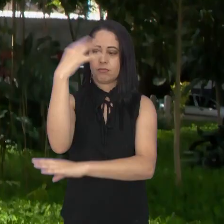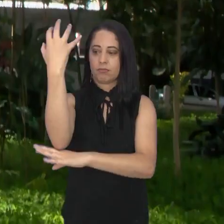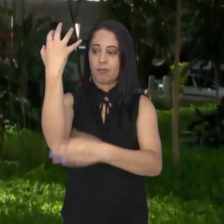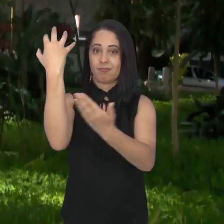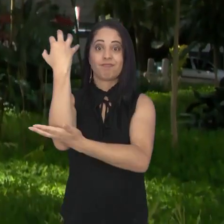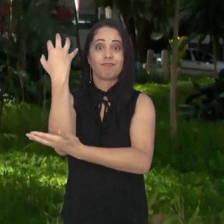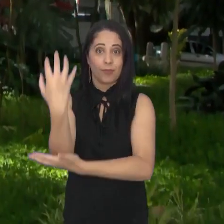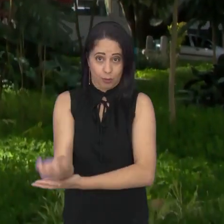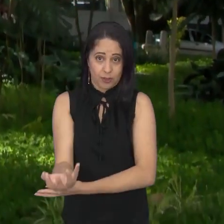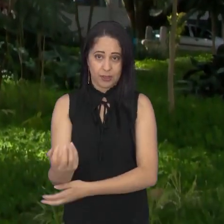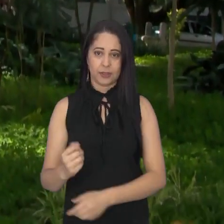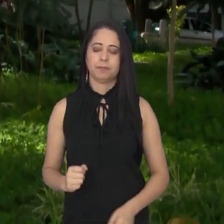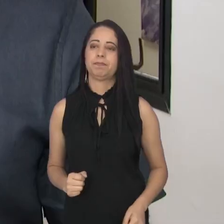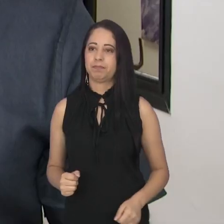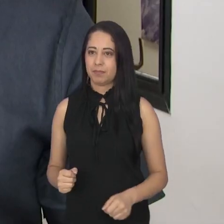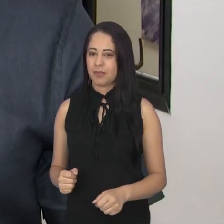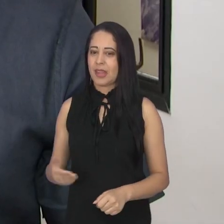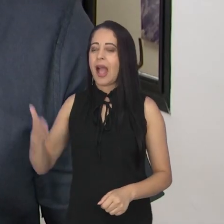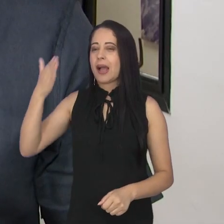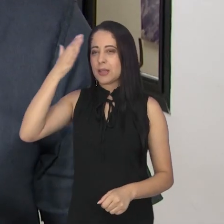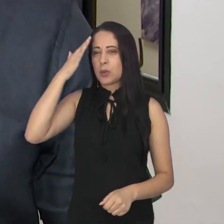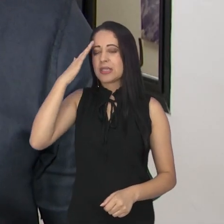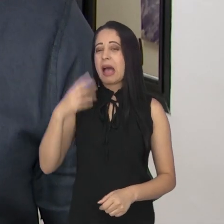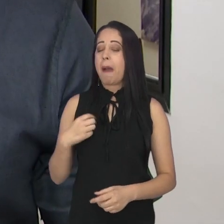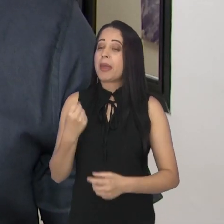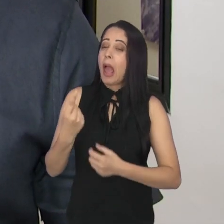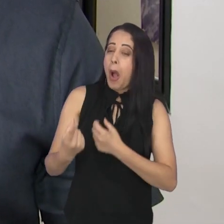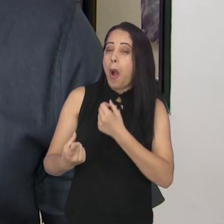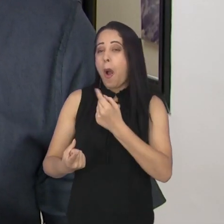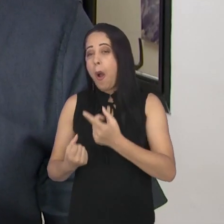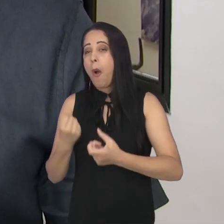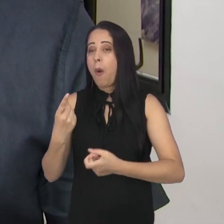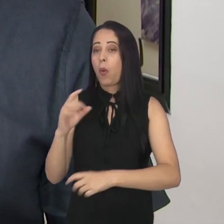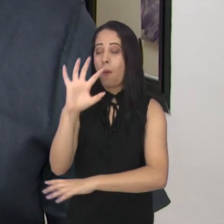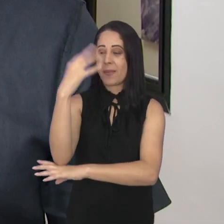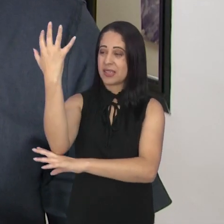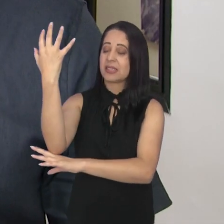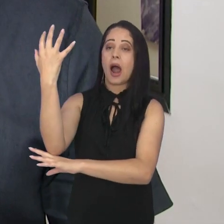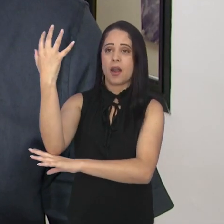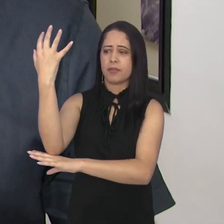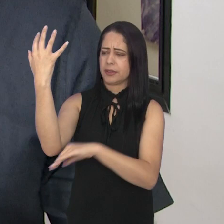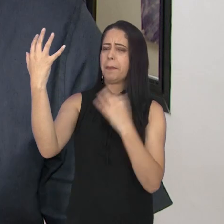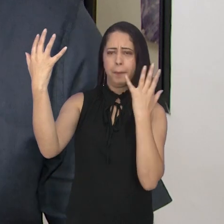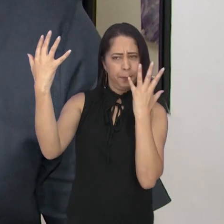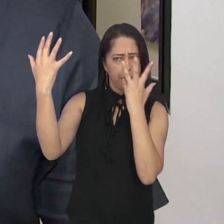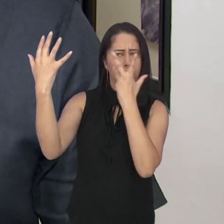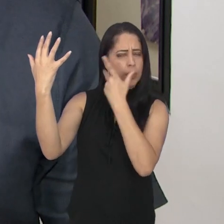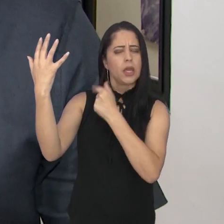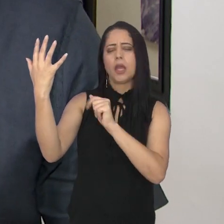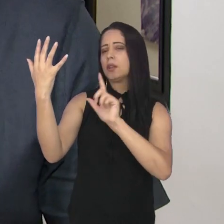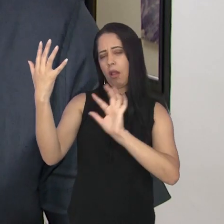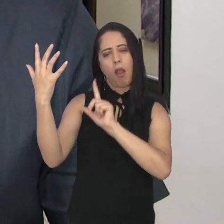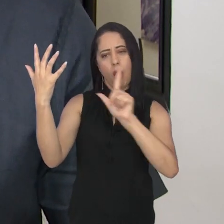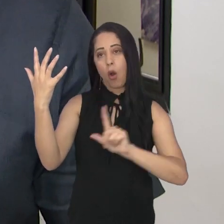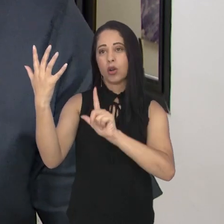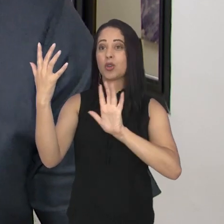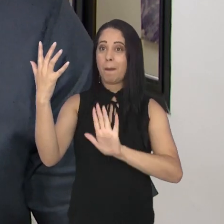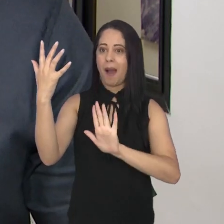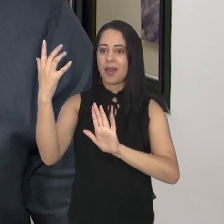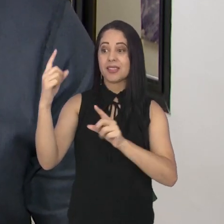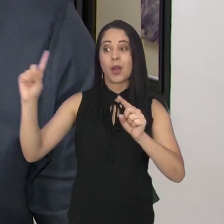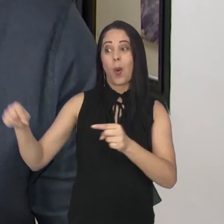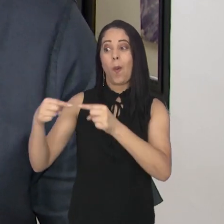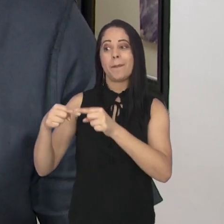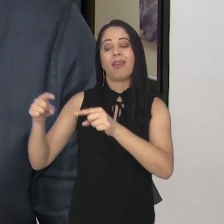de algumas espécimes de árvores. Nós sabemos que tem algumas árvores que elas são muito bem-vindas, né? Mas em